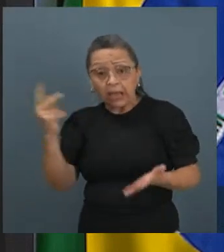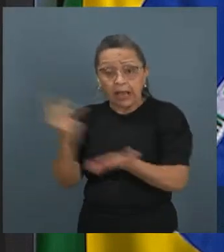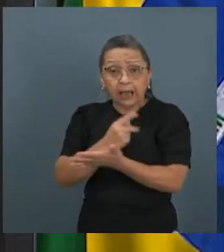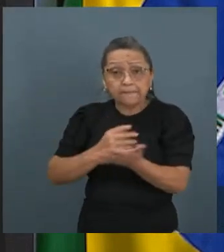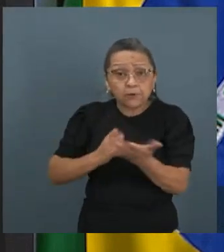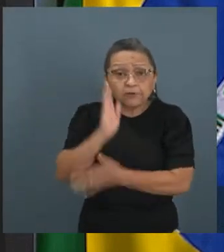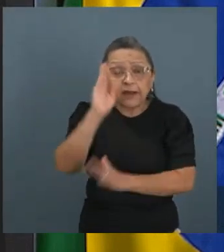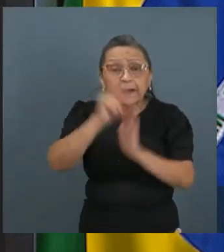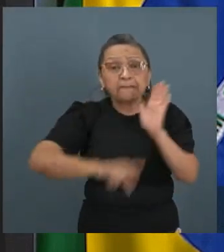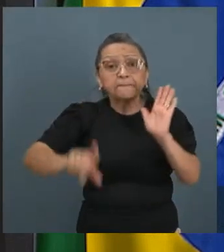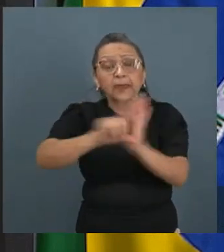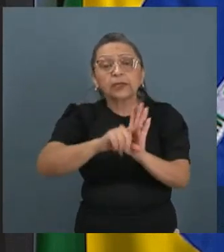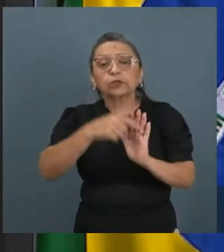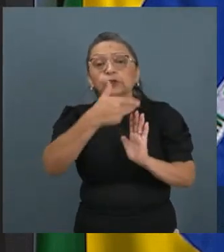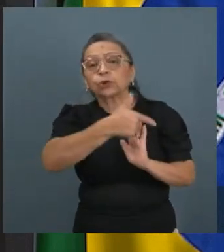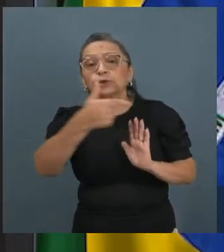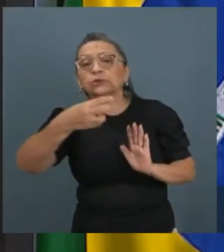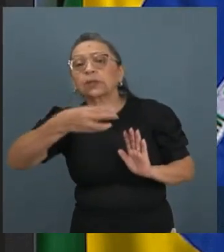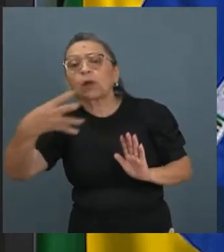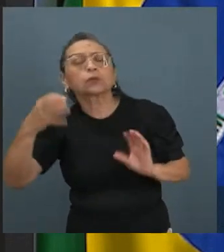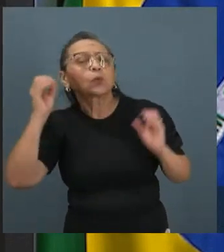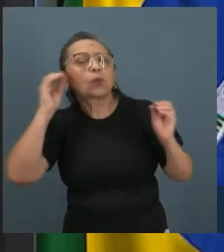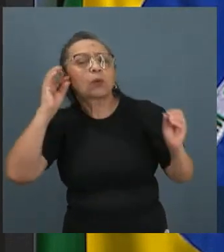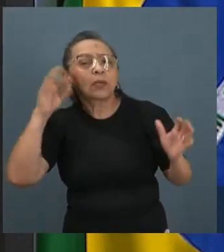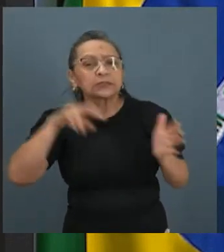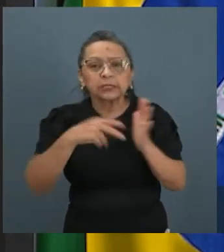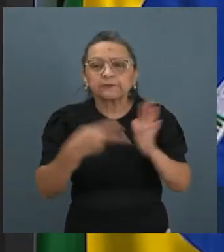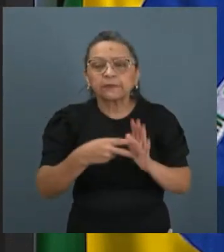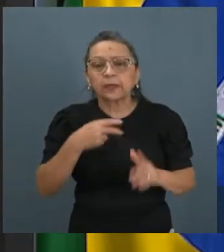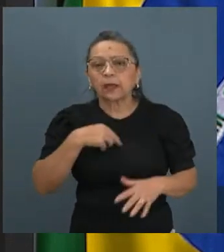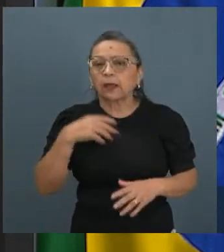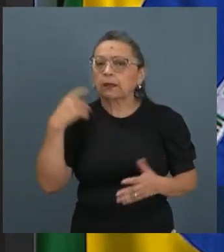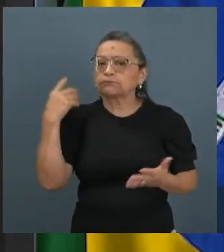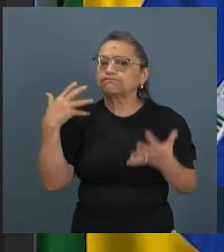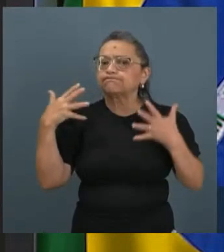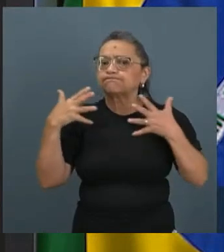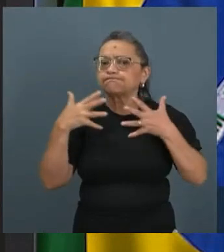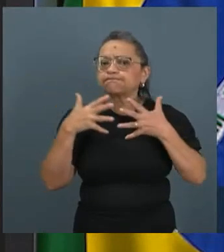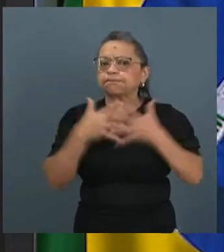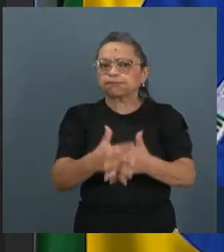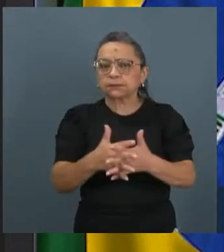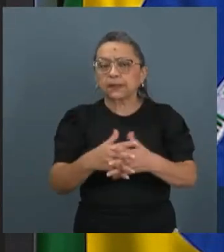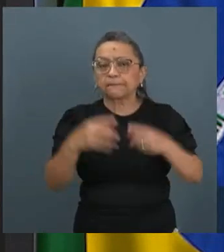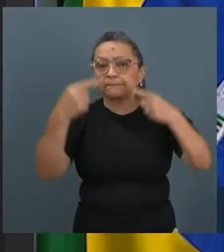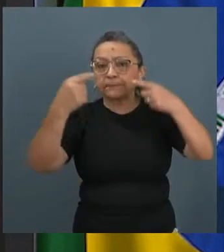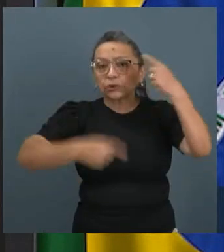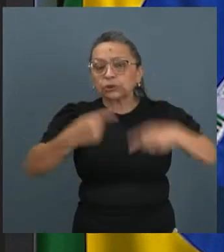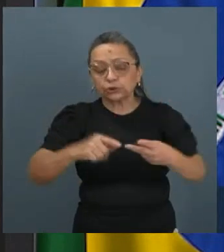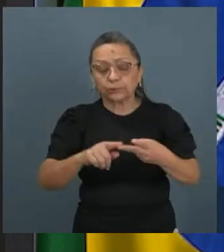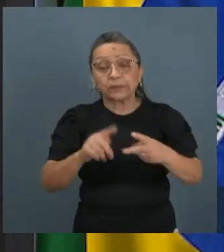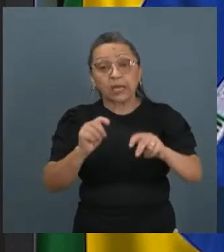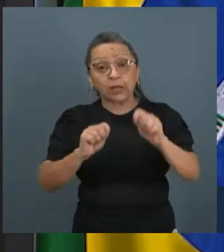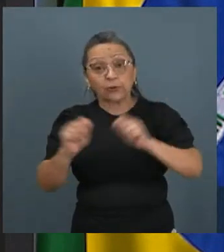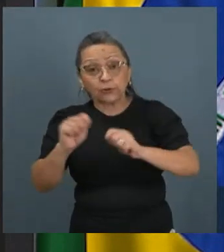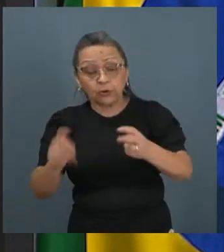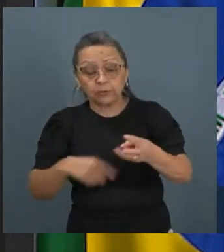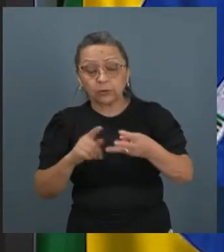PL 2234 significa um sério comprometimento político,